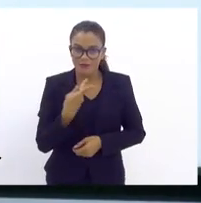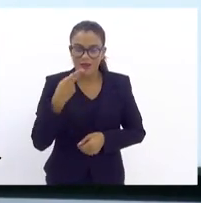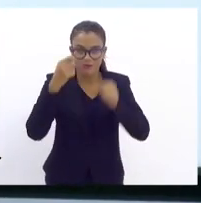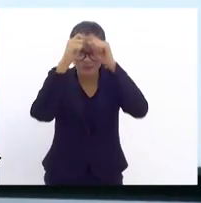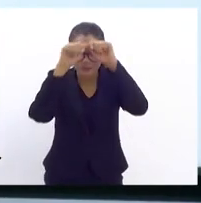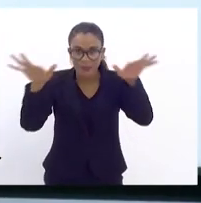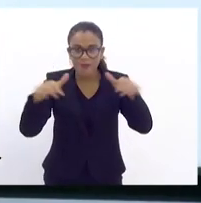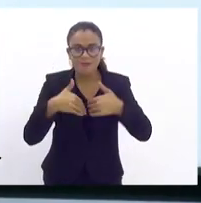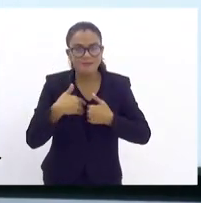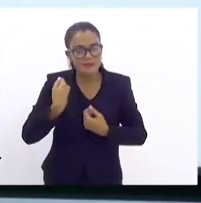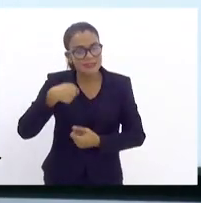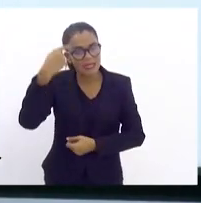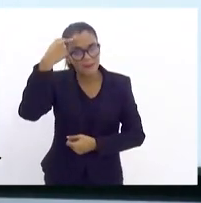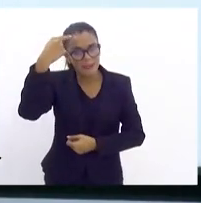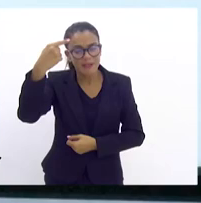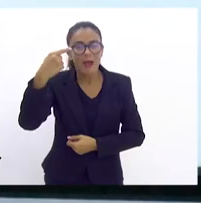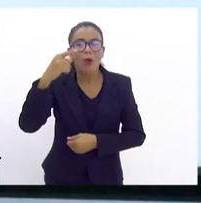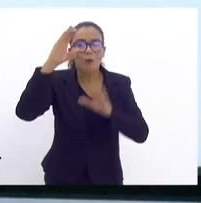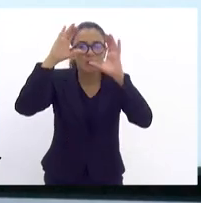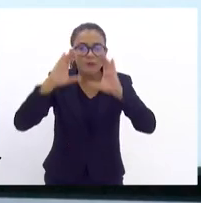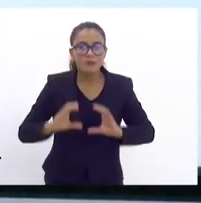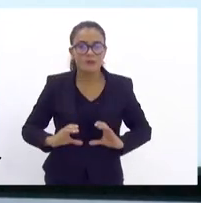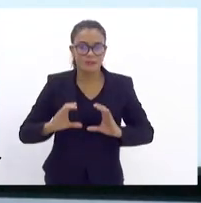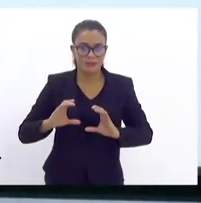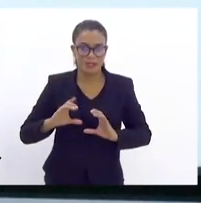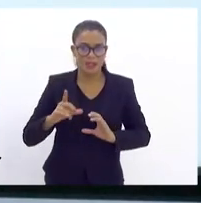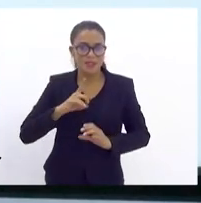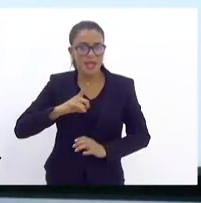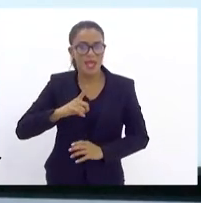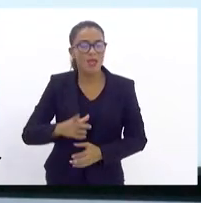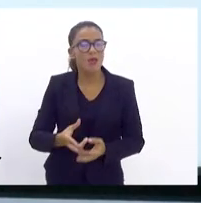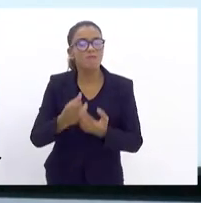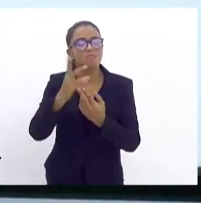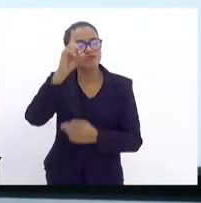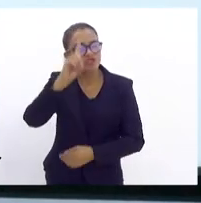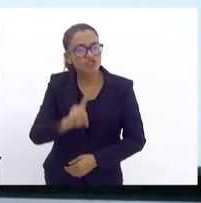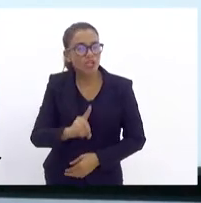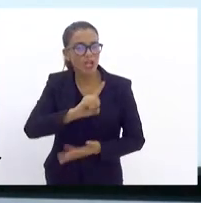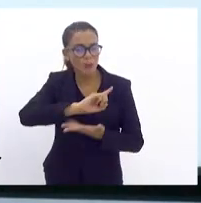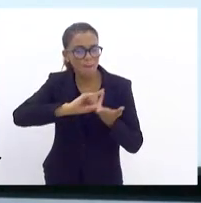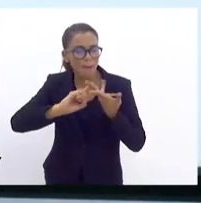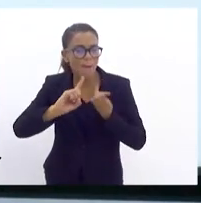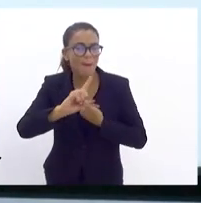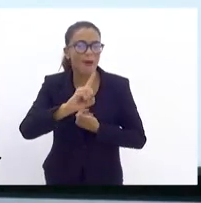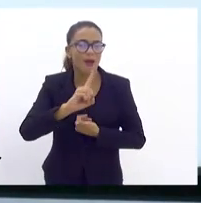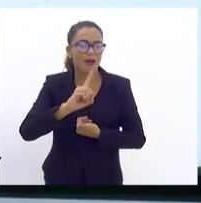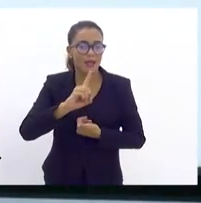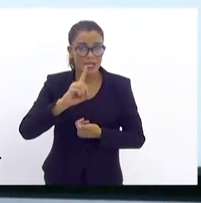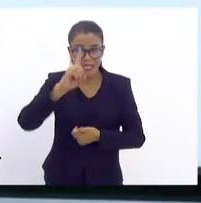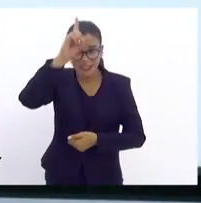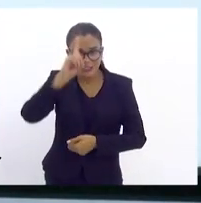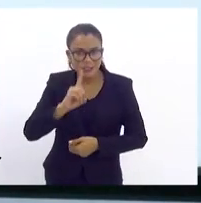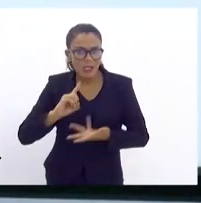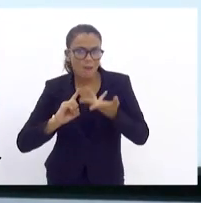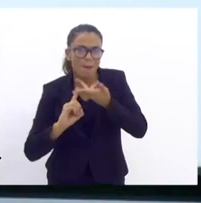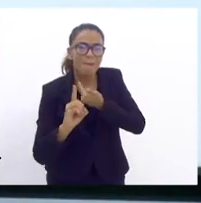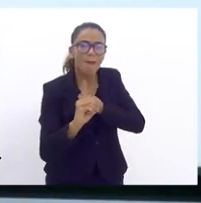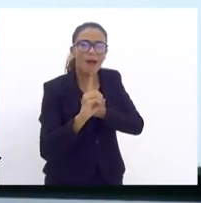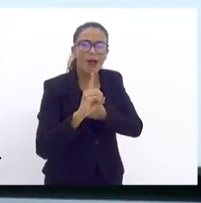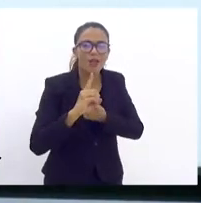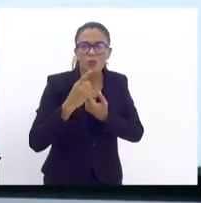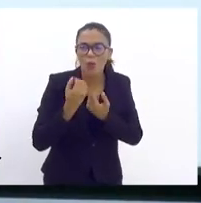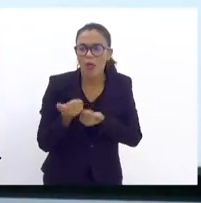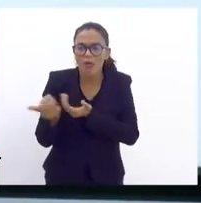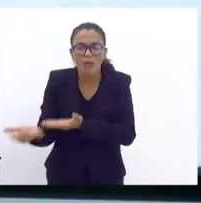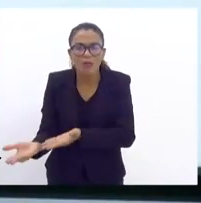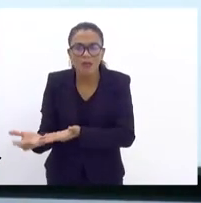autismo a gente tem que pensar no autista enquanto cidadão detentor de direitos e esses direitos como todos são negligenciados desde